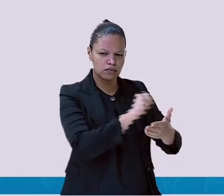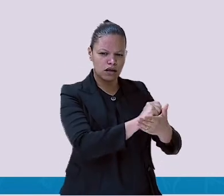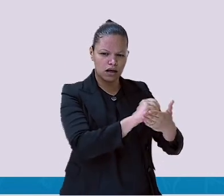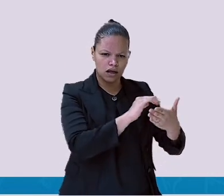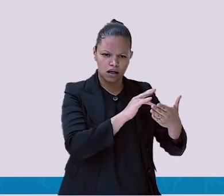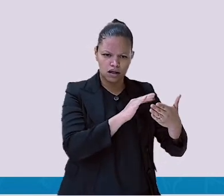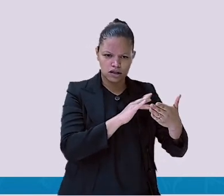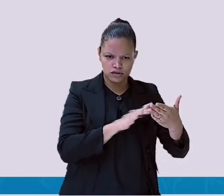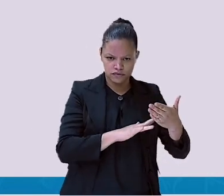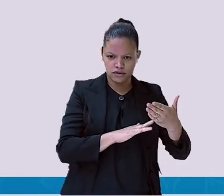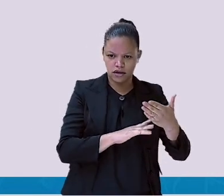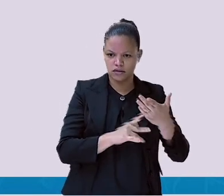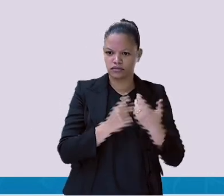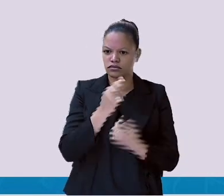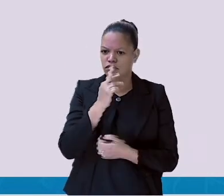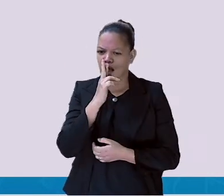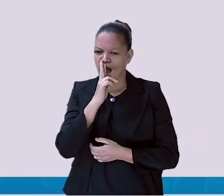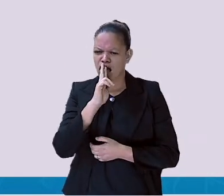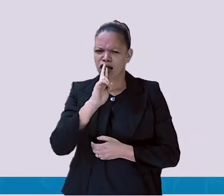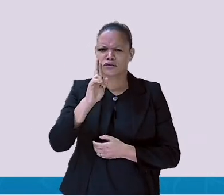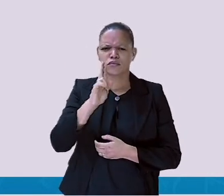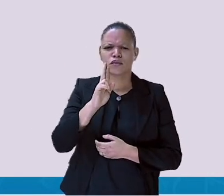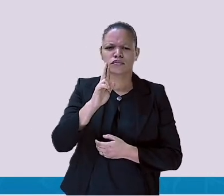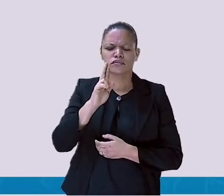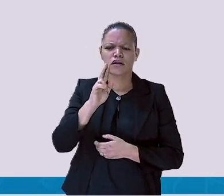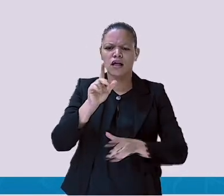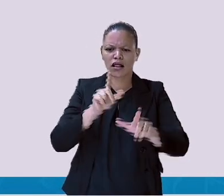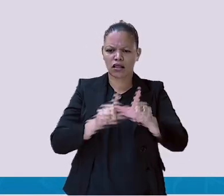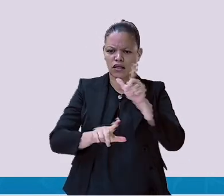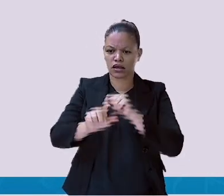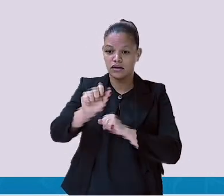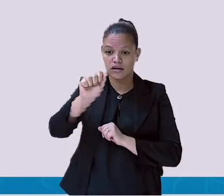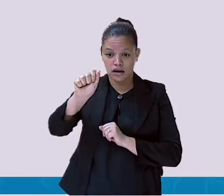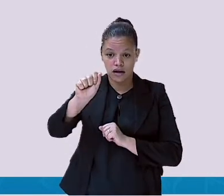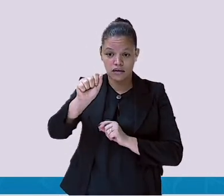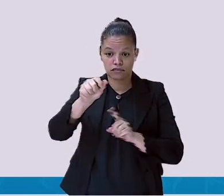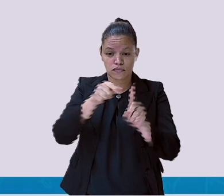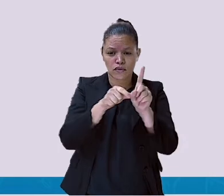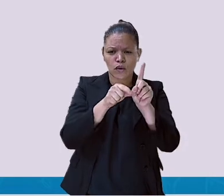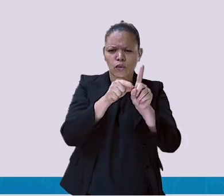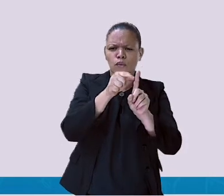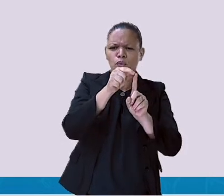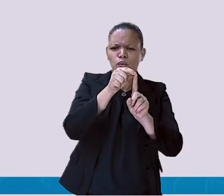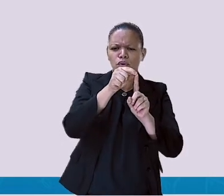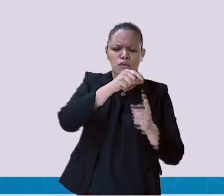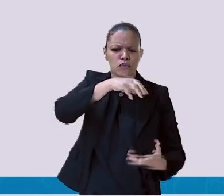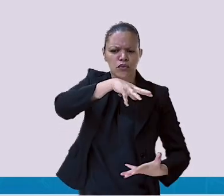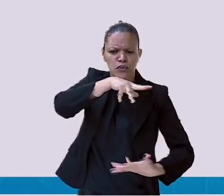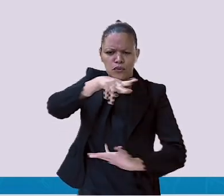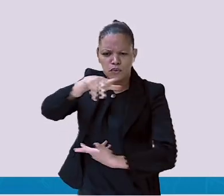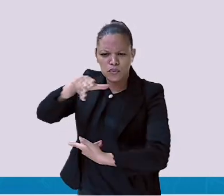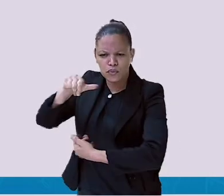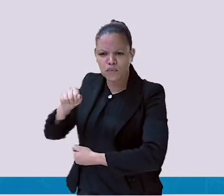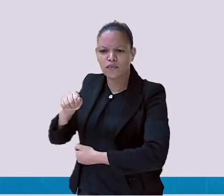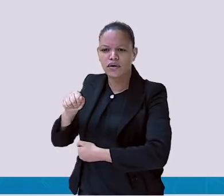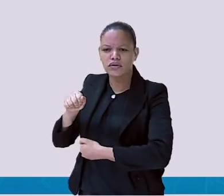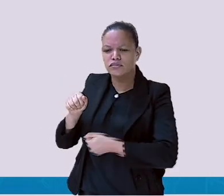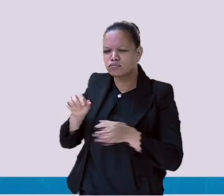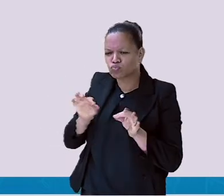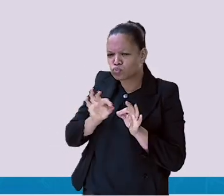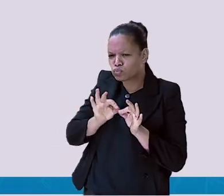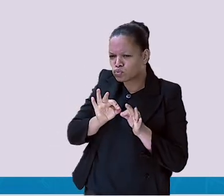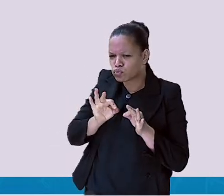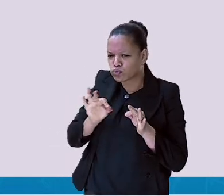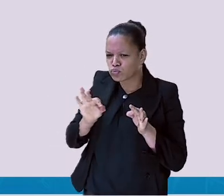aula, responda: unidade universal de medida de comprimento. Então, qual que é a medida de comprimento que eu